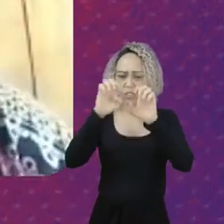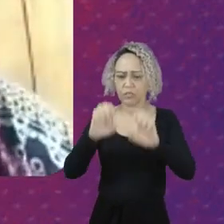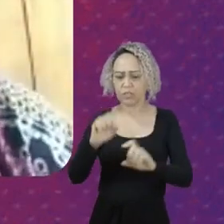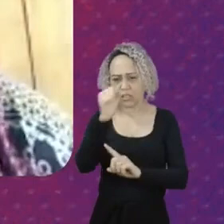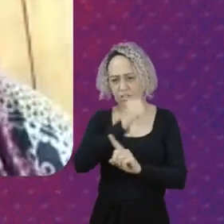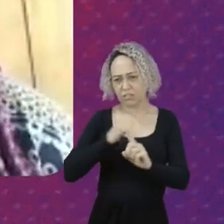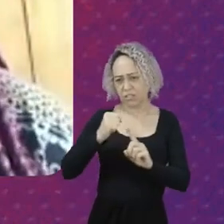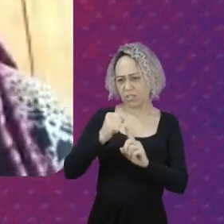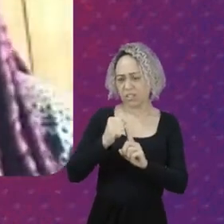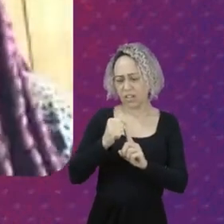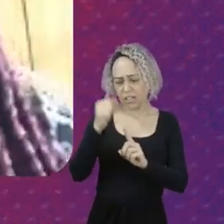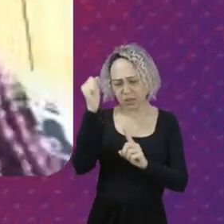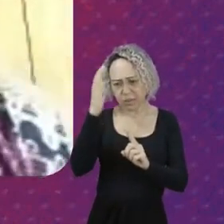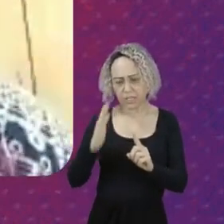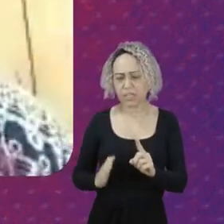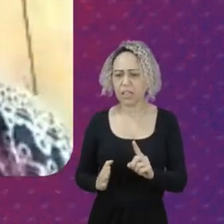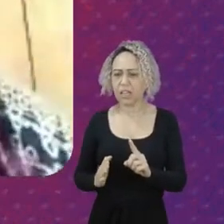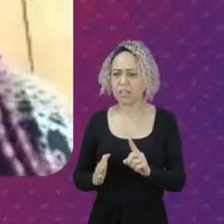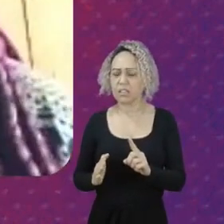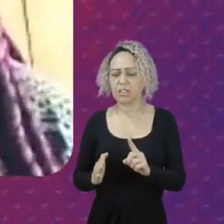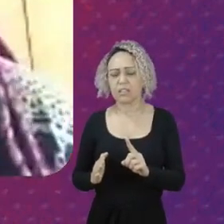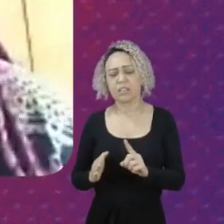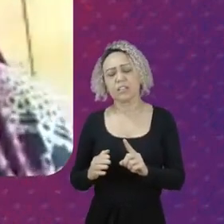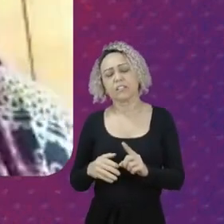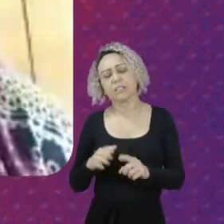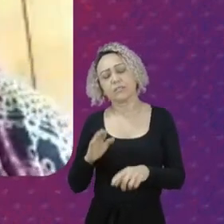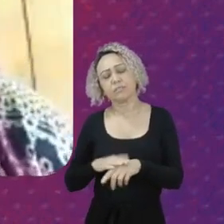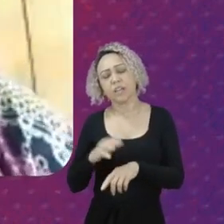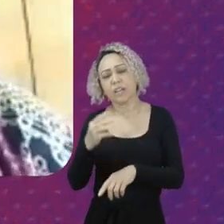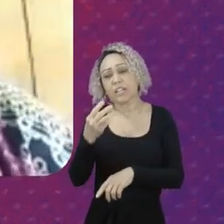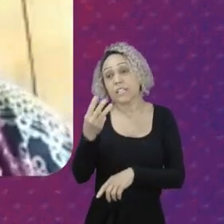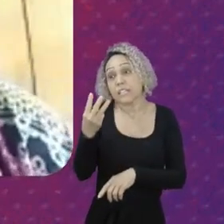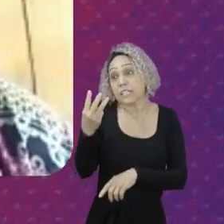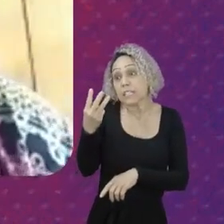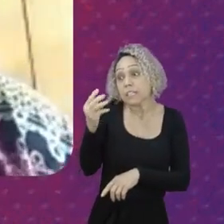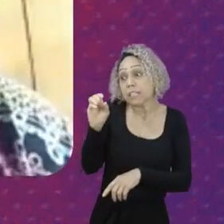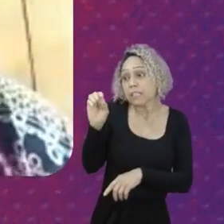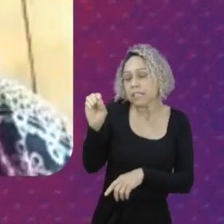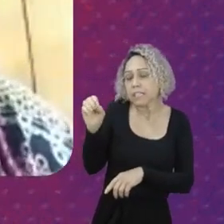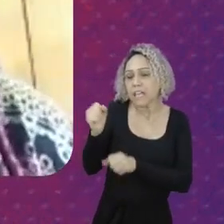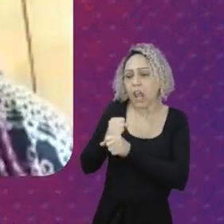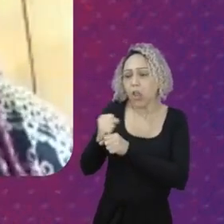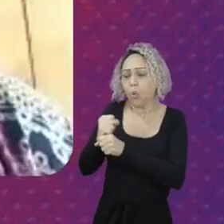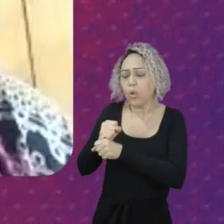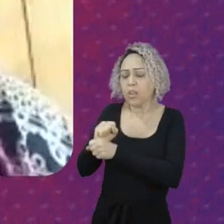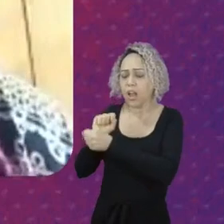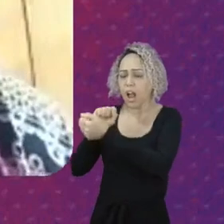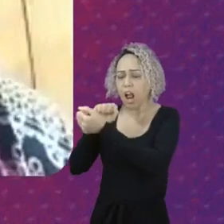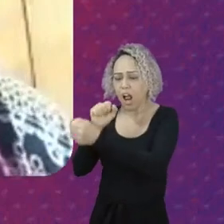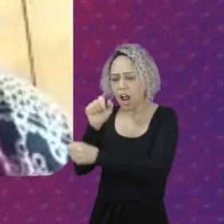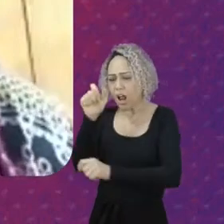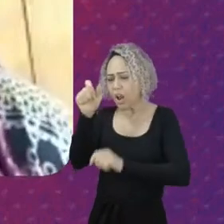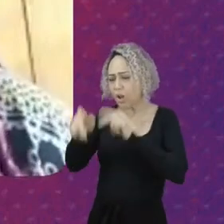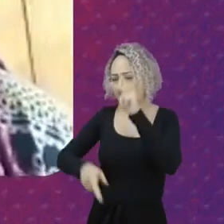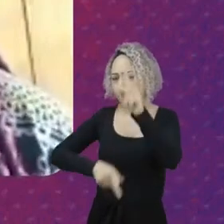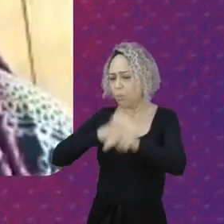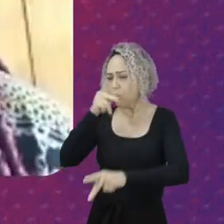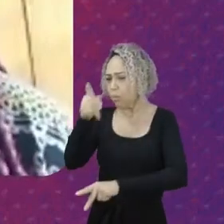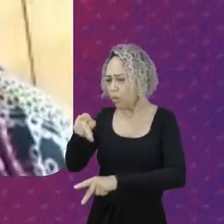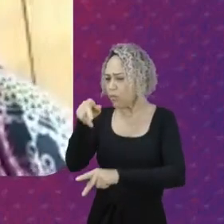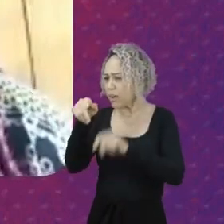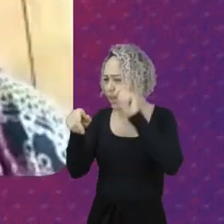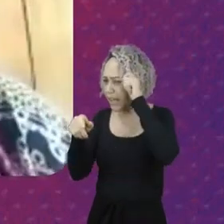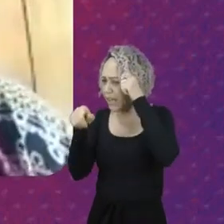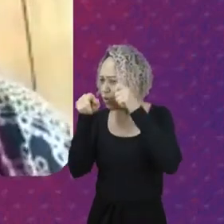da sociedade brasileira, dos mais de 3 séculos de escravização do povo negro sequestrado em